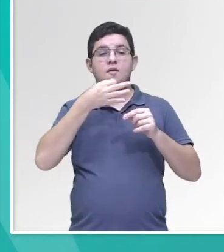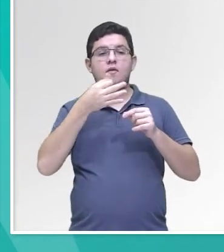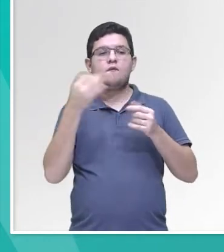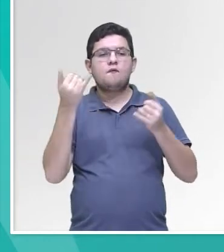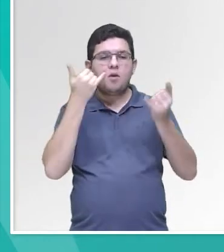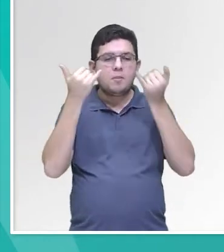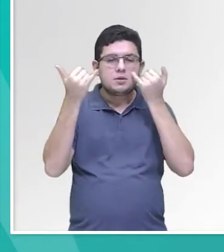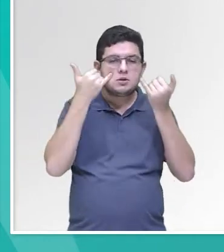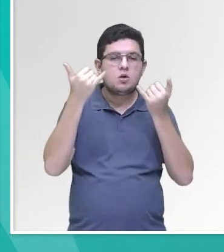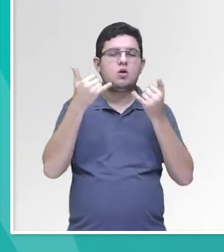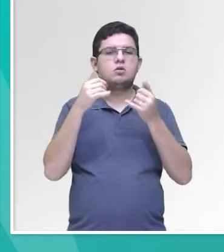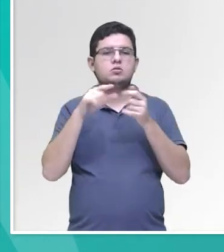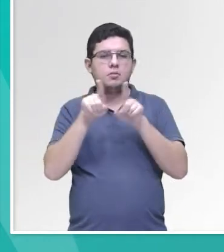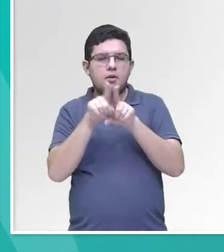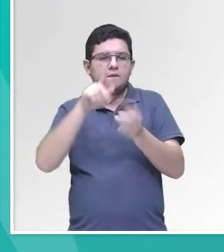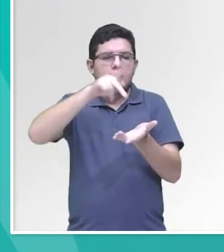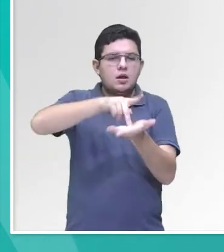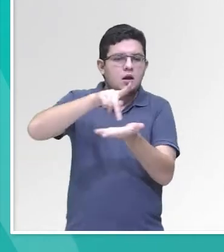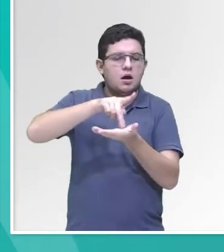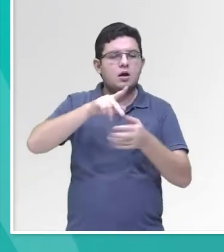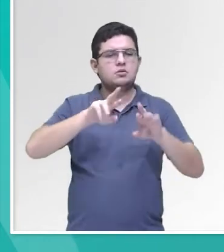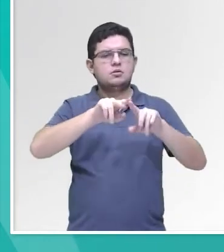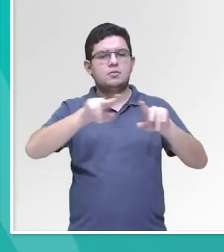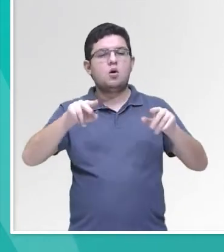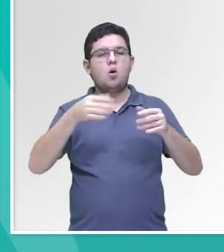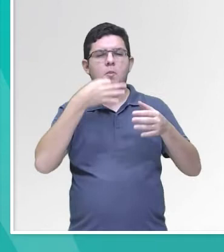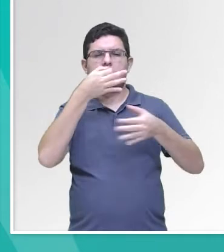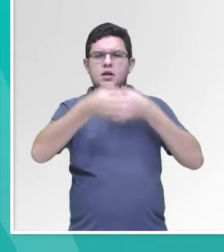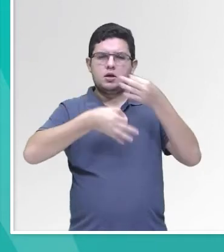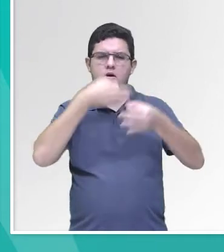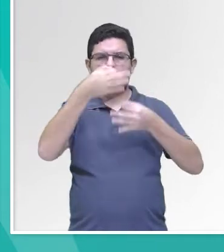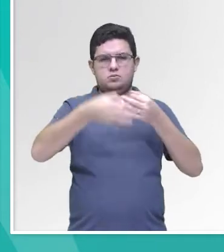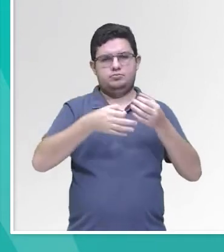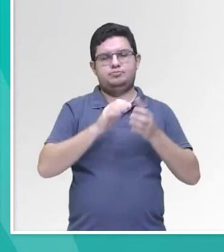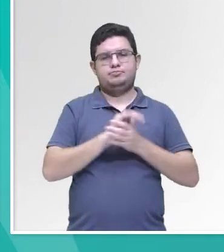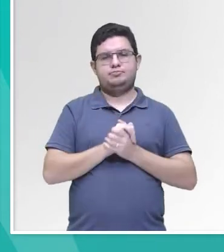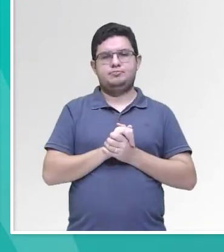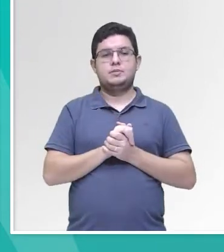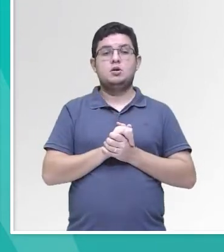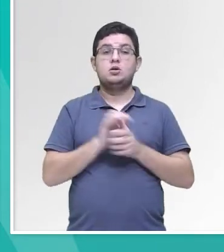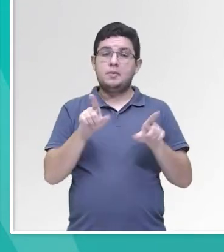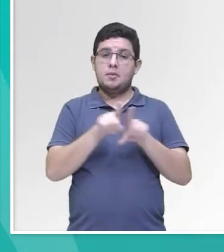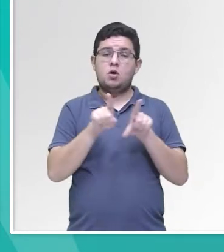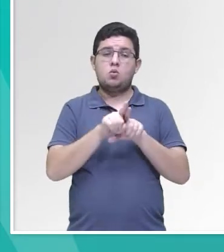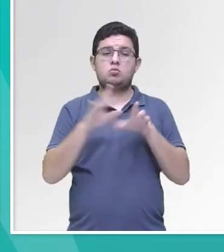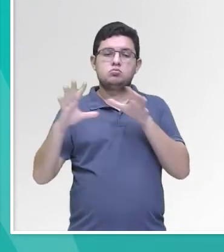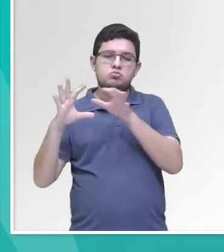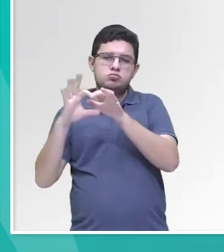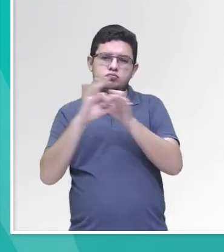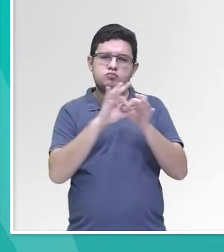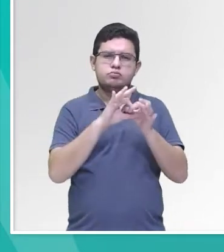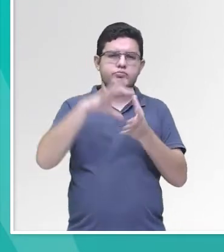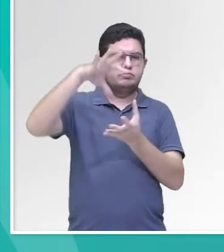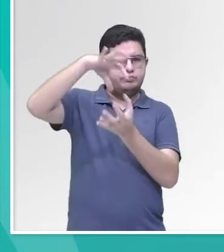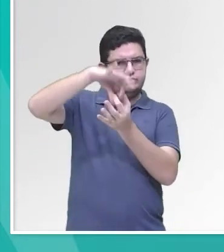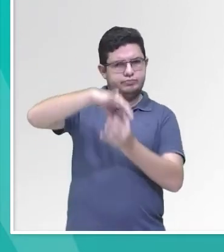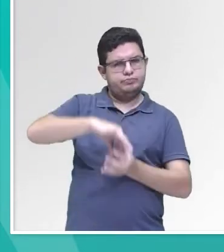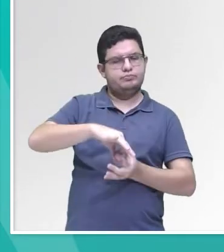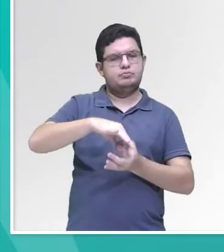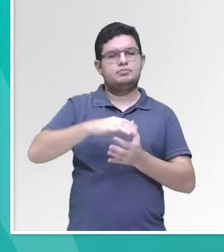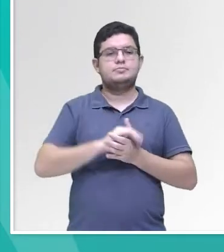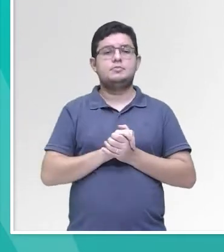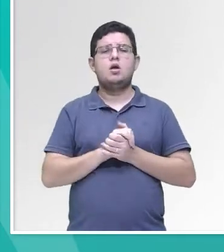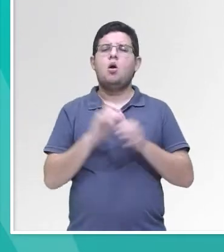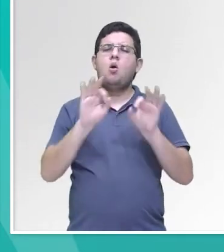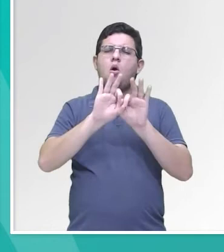à luz de um raciocínio coerente e consistente. Então, volta aqui comigo. Beleza, professora, ótimo, bacana.